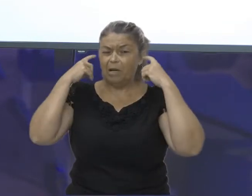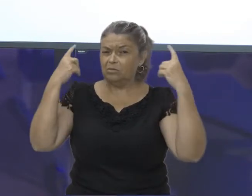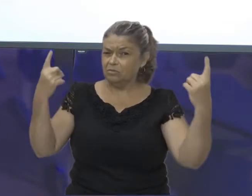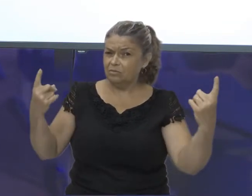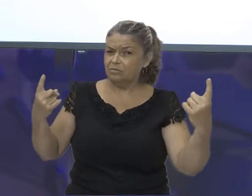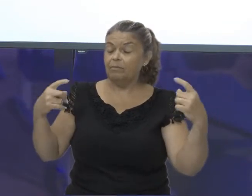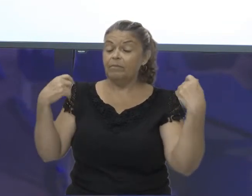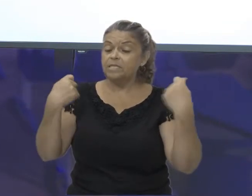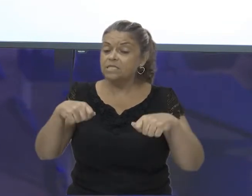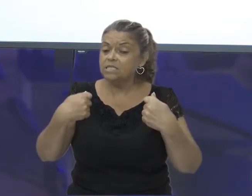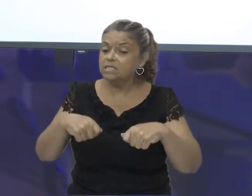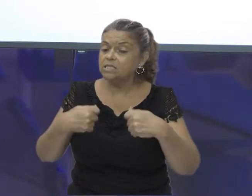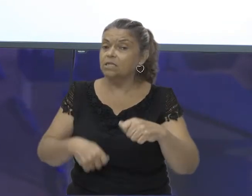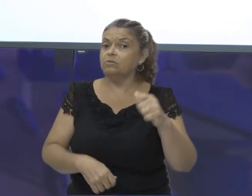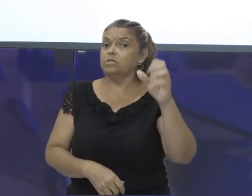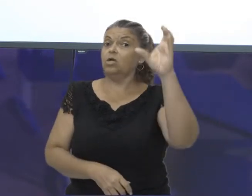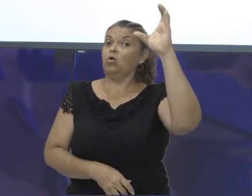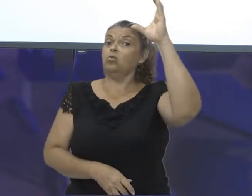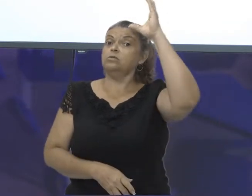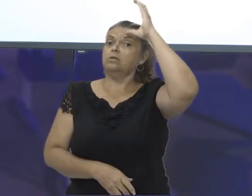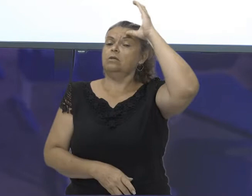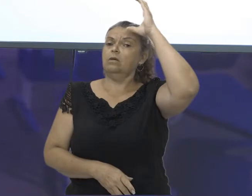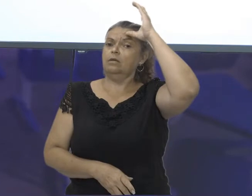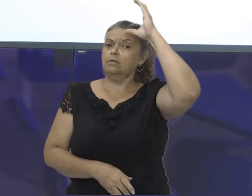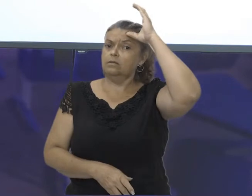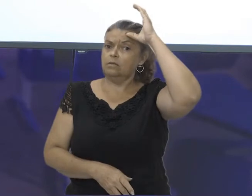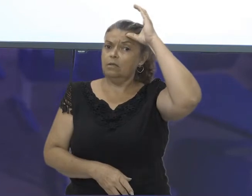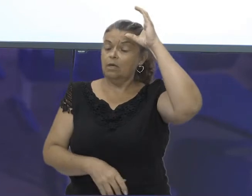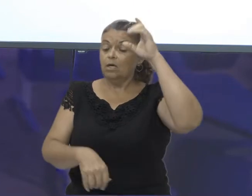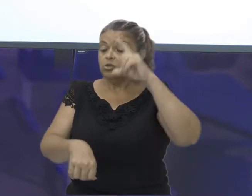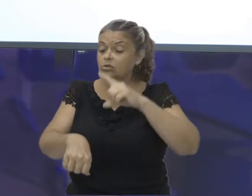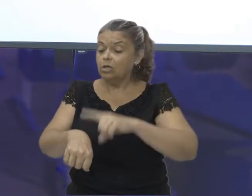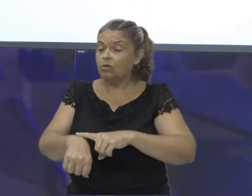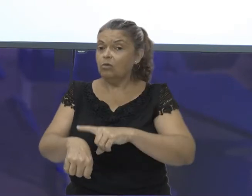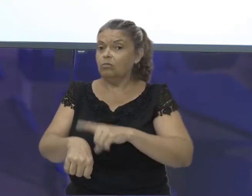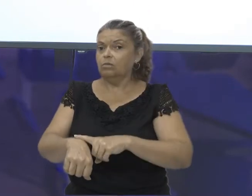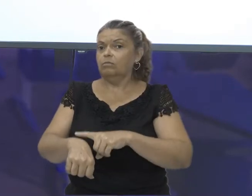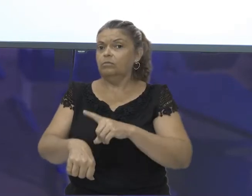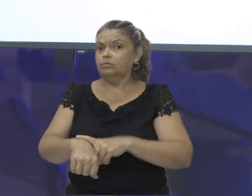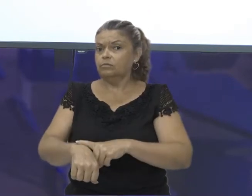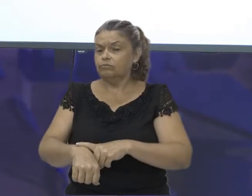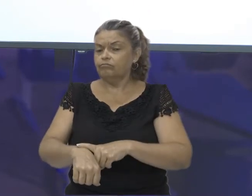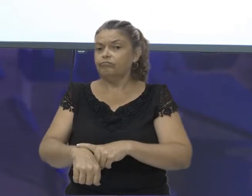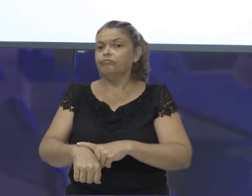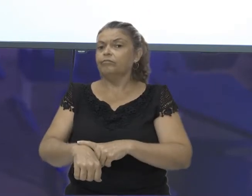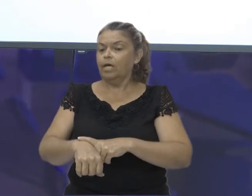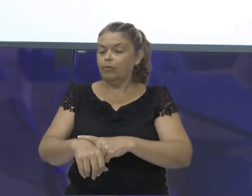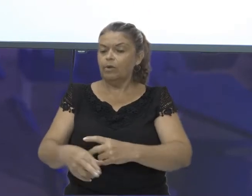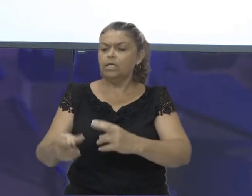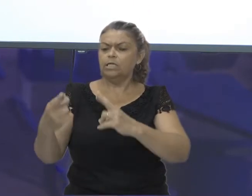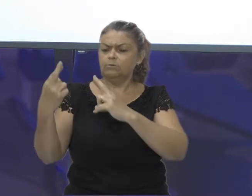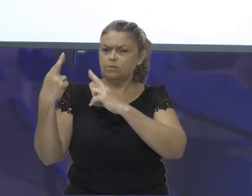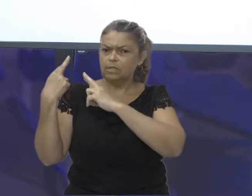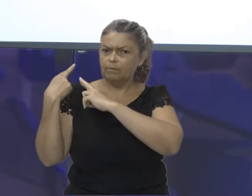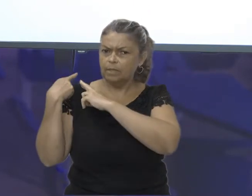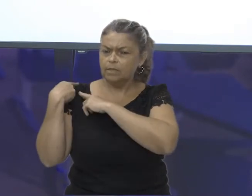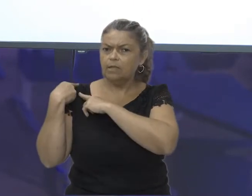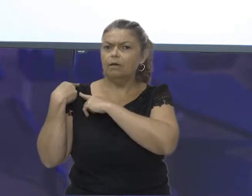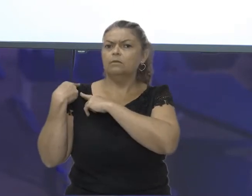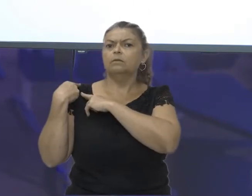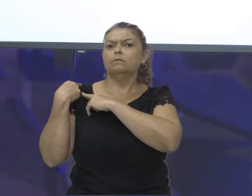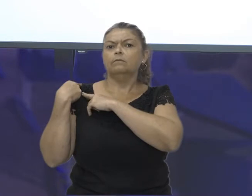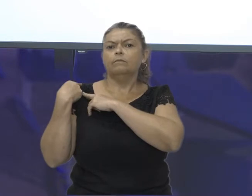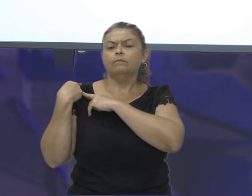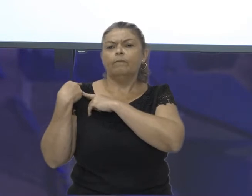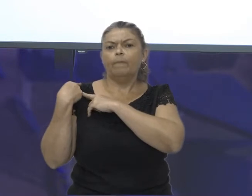que entender que as delimitações territoriais são frutos de acordos, não